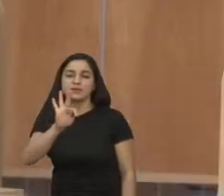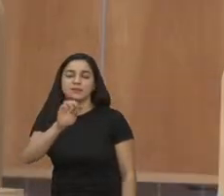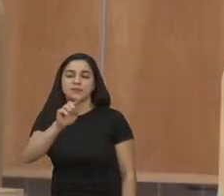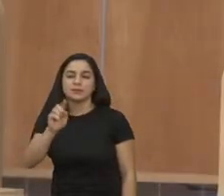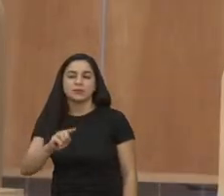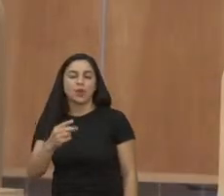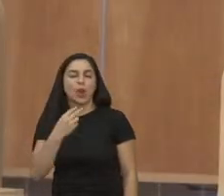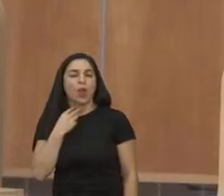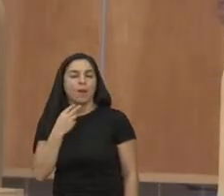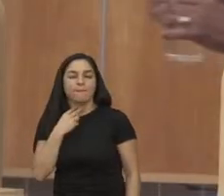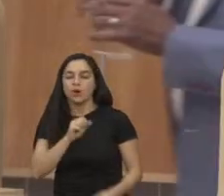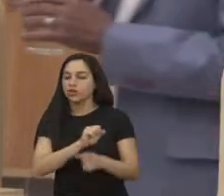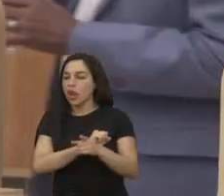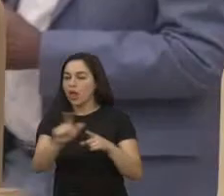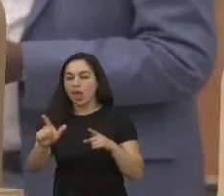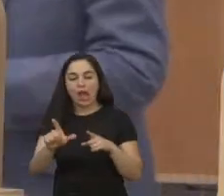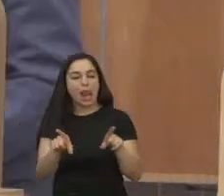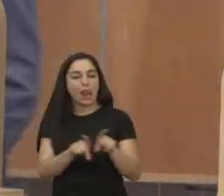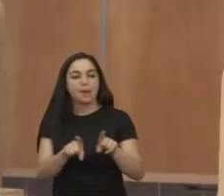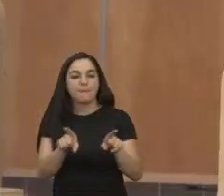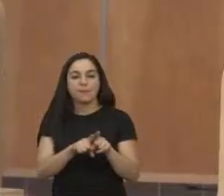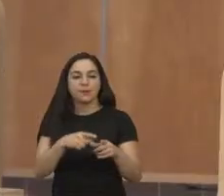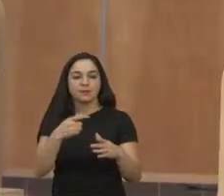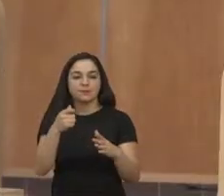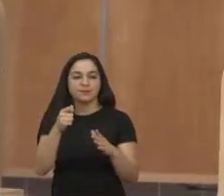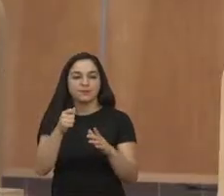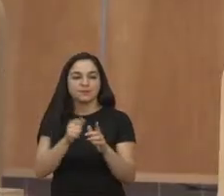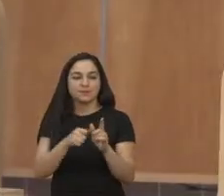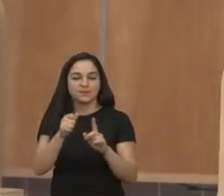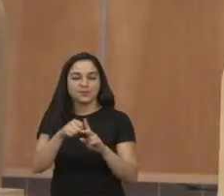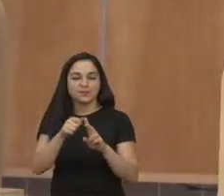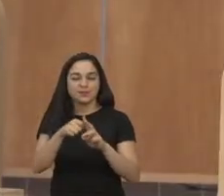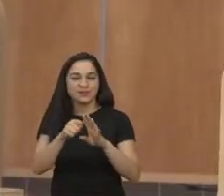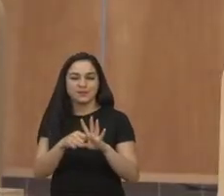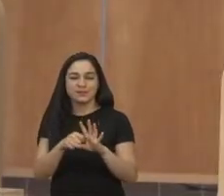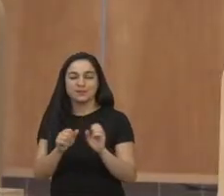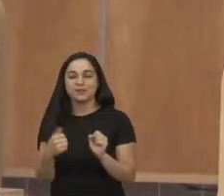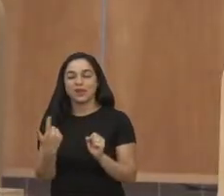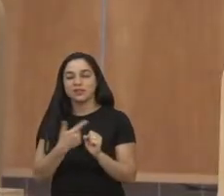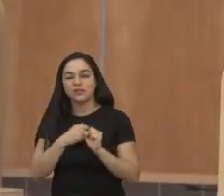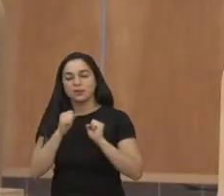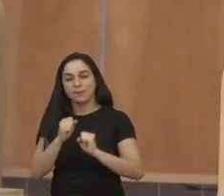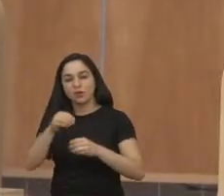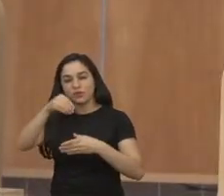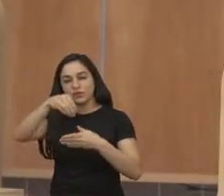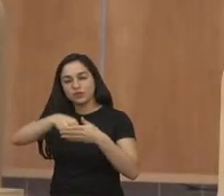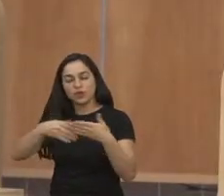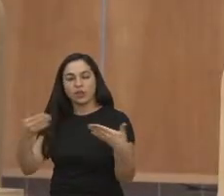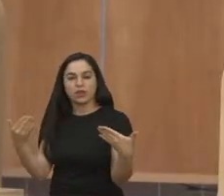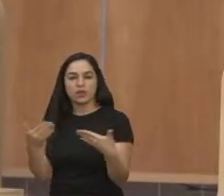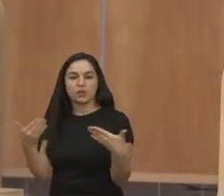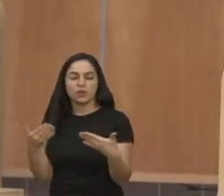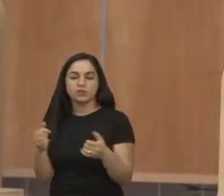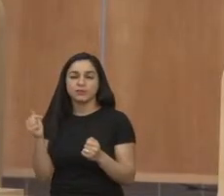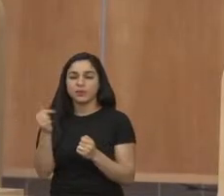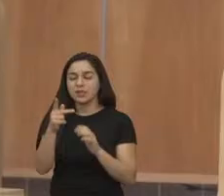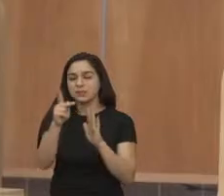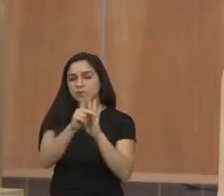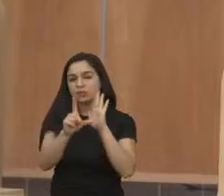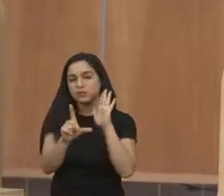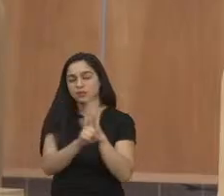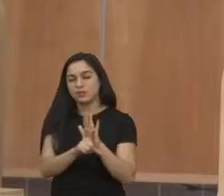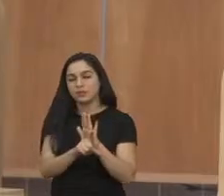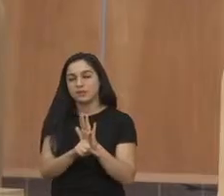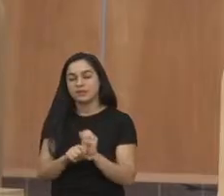não pode ser financiado, e é importantíssimo, é fundamental que a gente possa votar hoje esse projeto de lei.